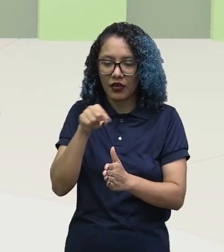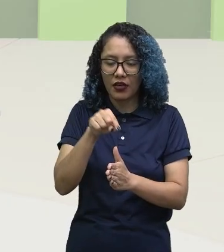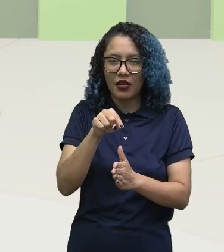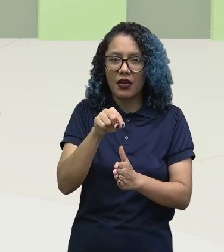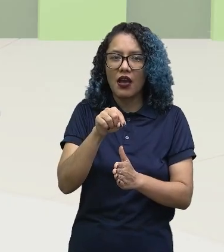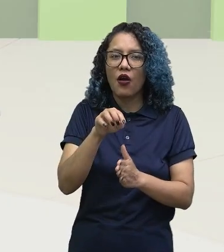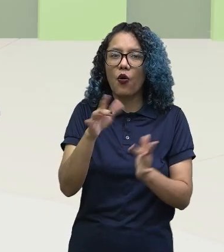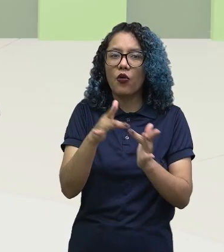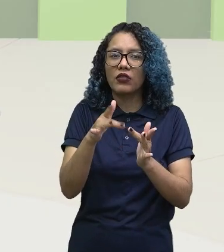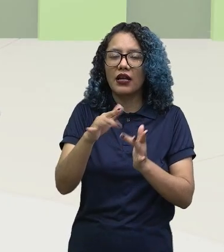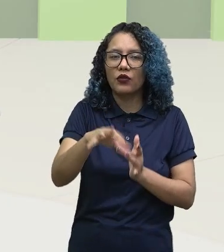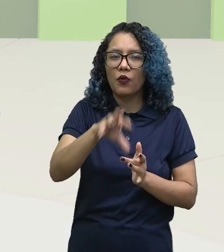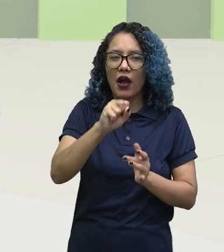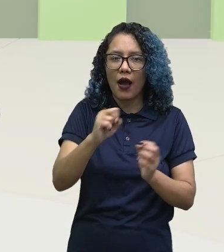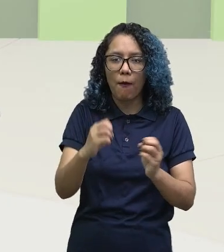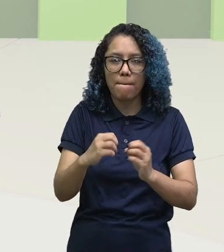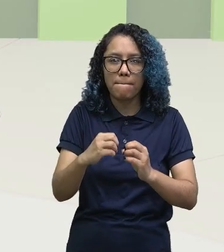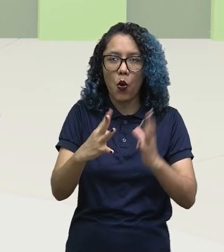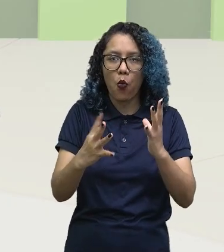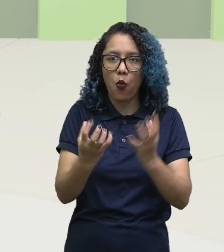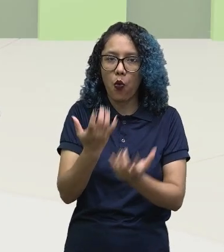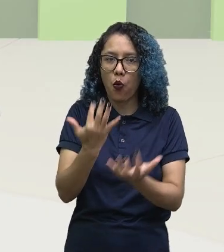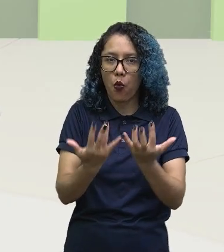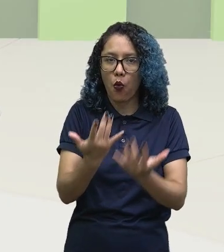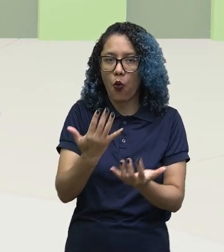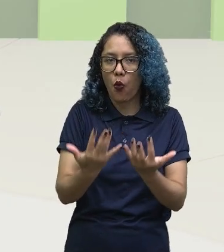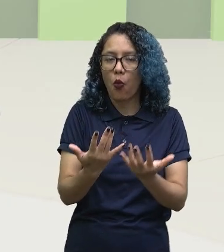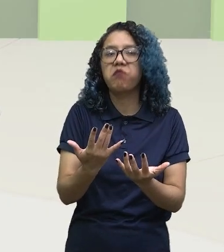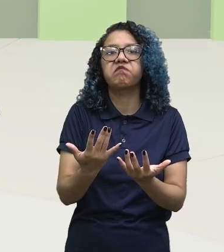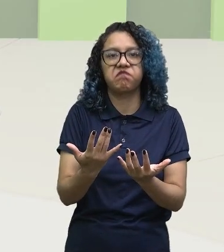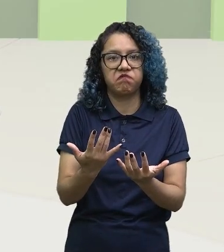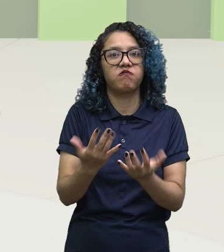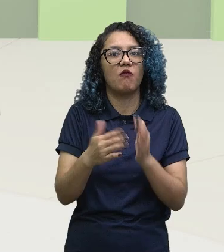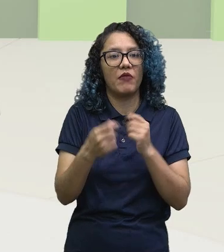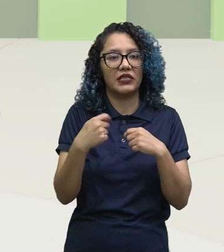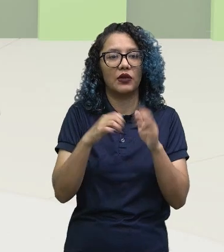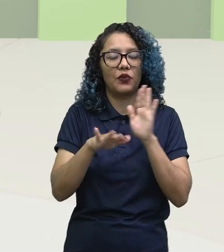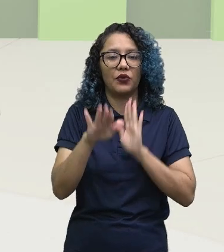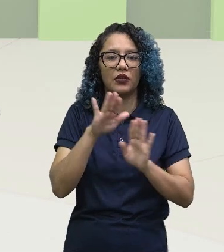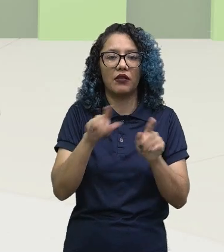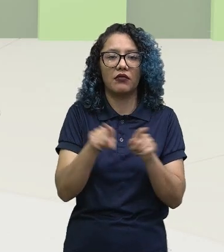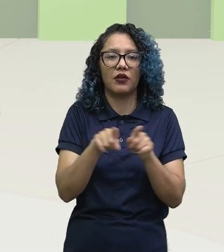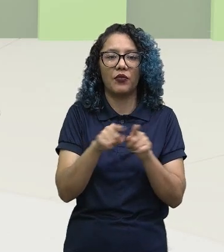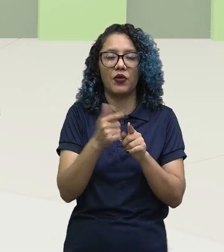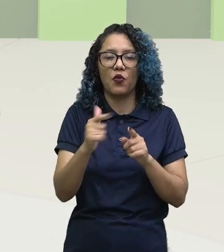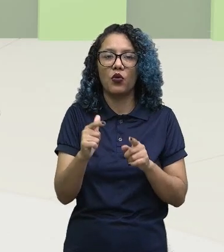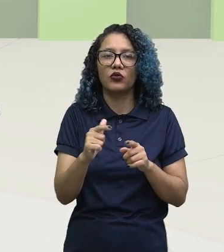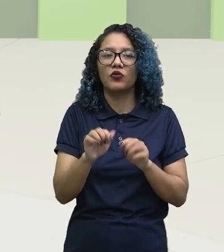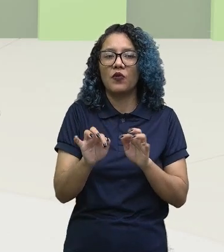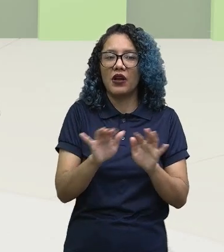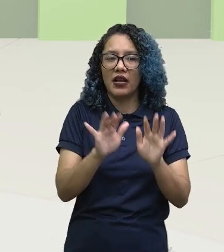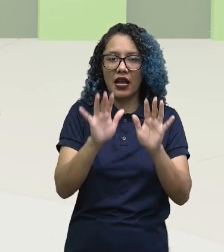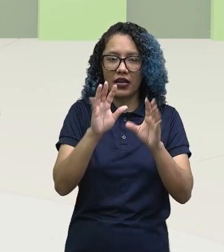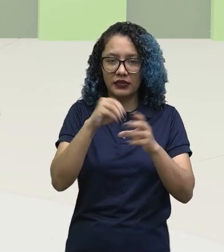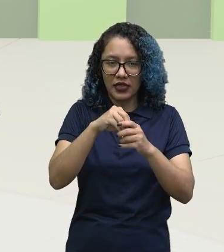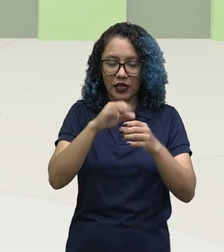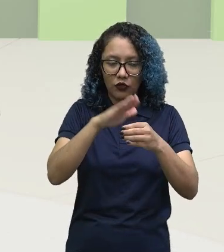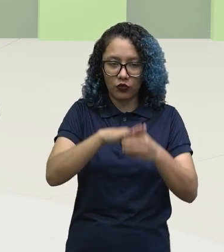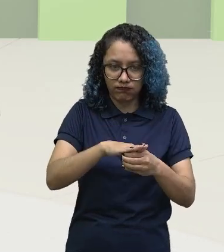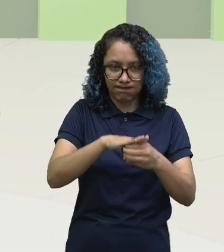sozinho, tá? Então é importante ter cuidado. A gente também ali gases sob pressão,